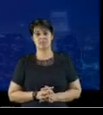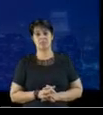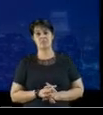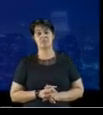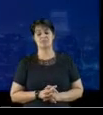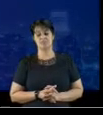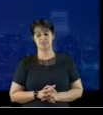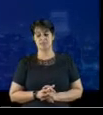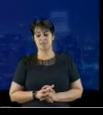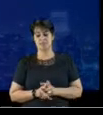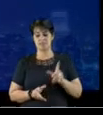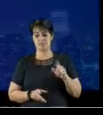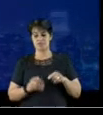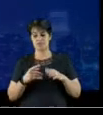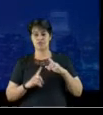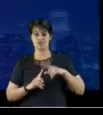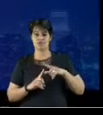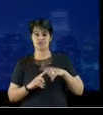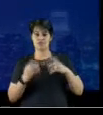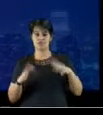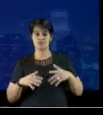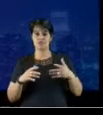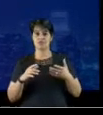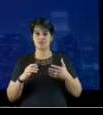tipicamente associadas a aplicações de caráter local.